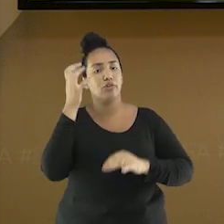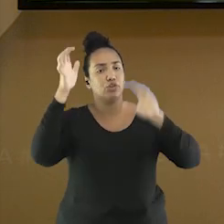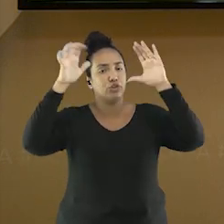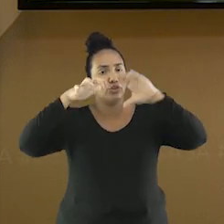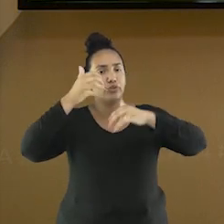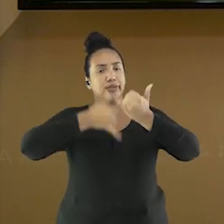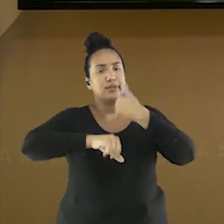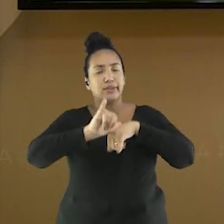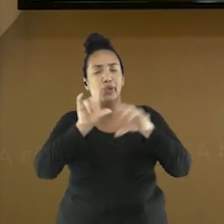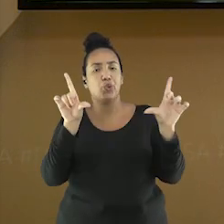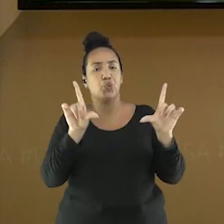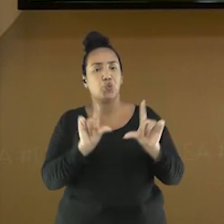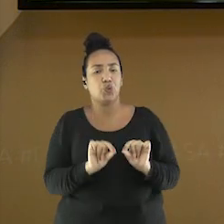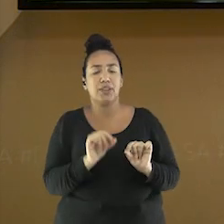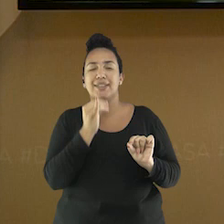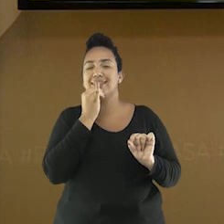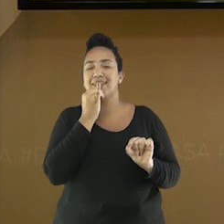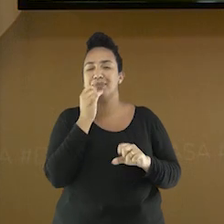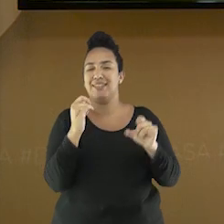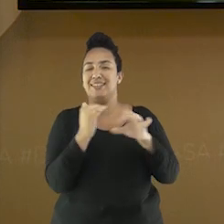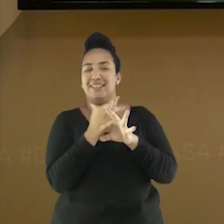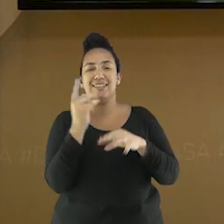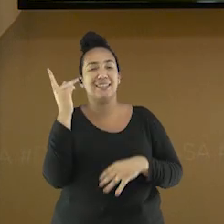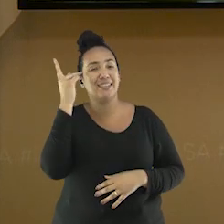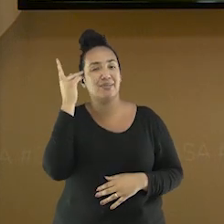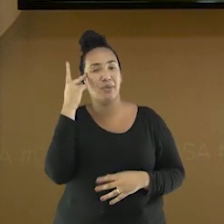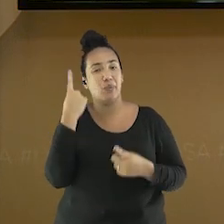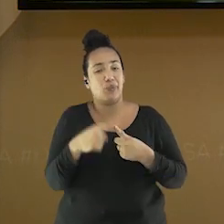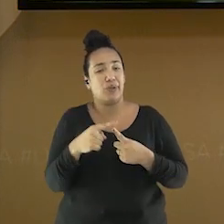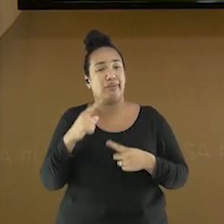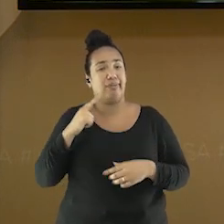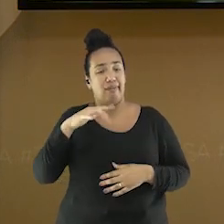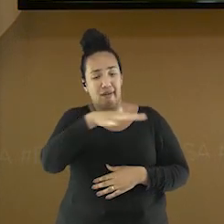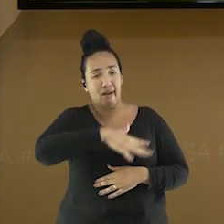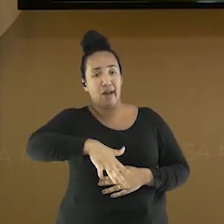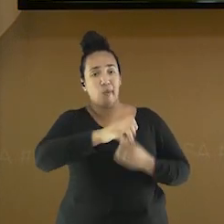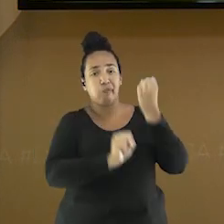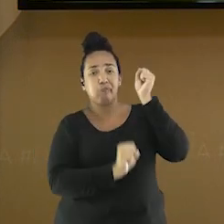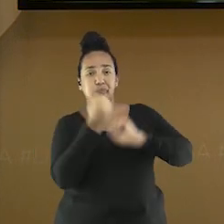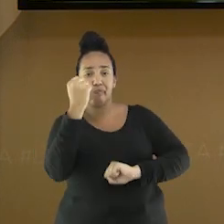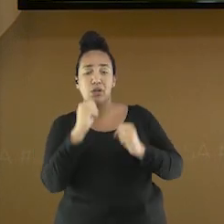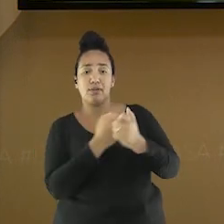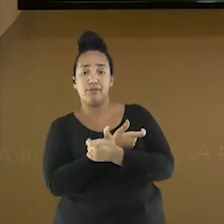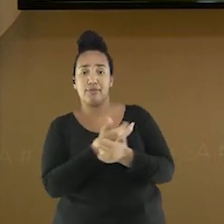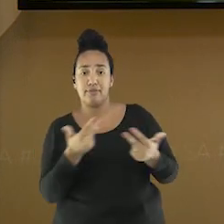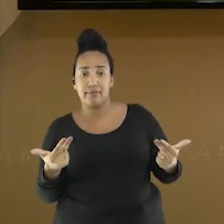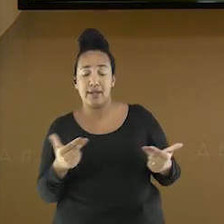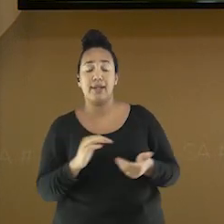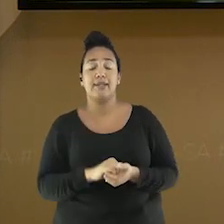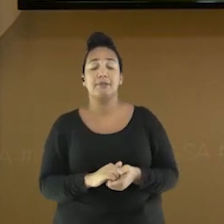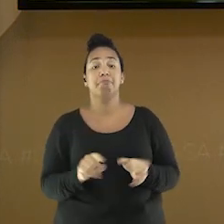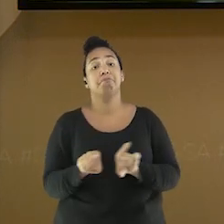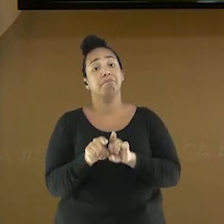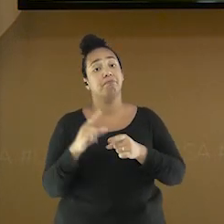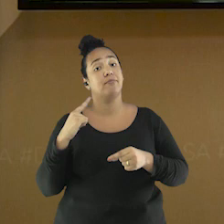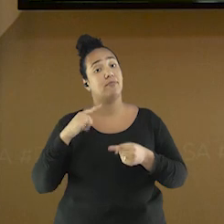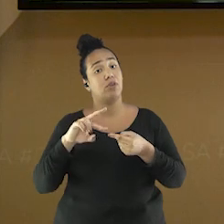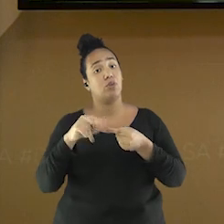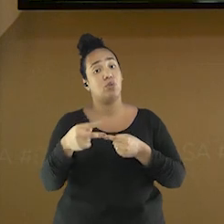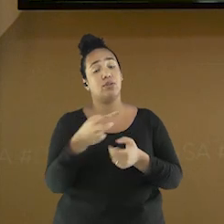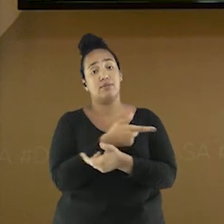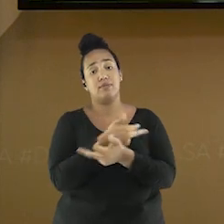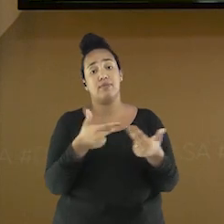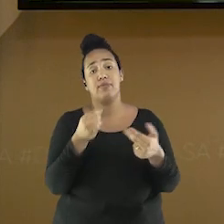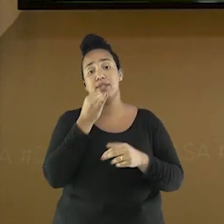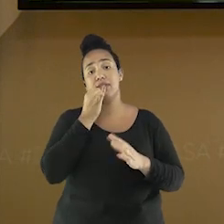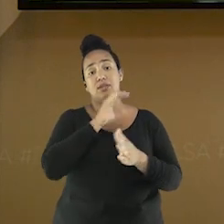industrializada, porque foram responsáveis no passado por vários problemas. Dentre eles, tivemos danos à Mata Atlântica e também